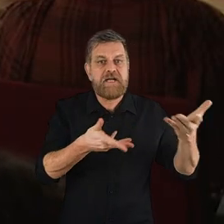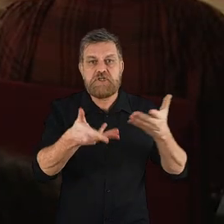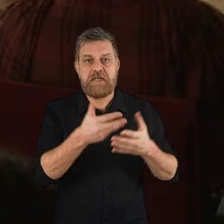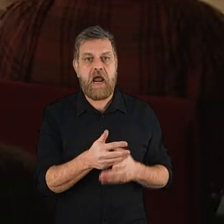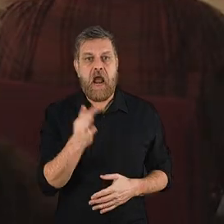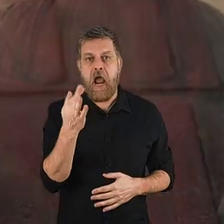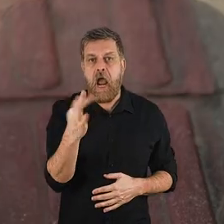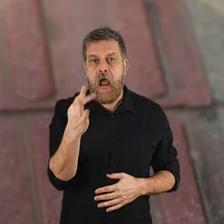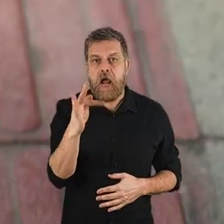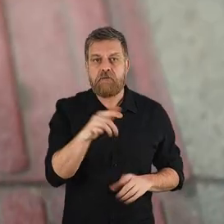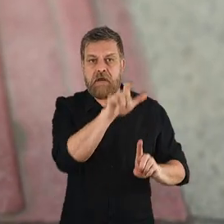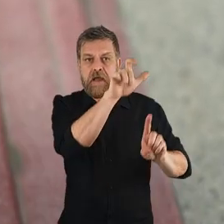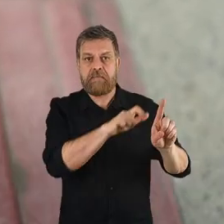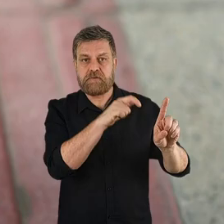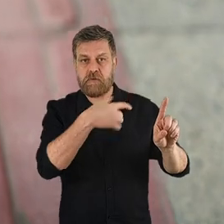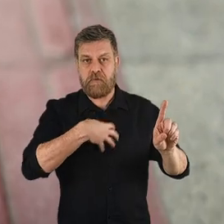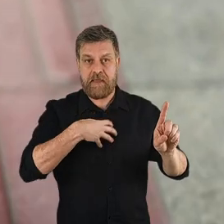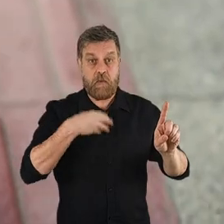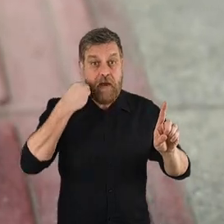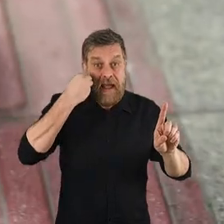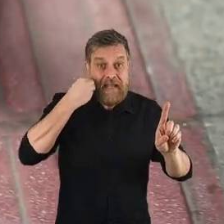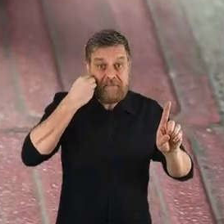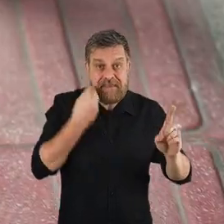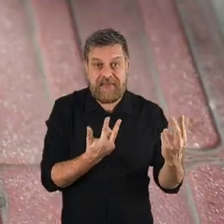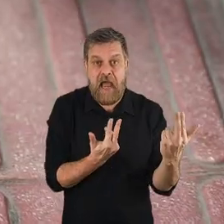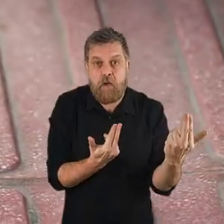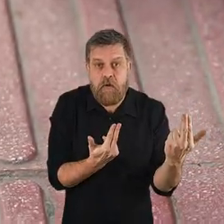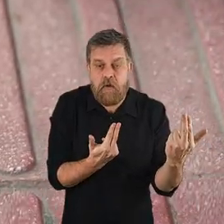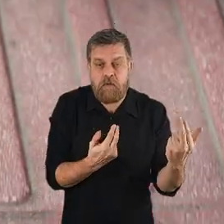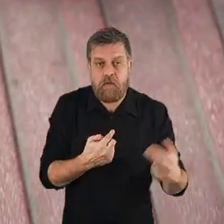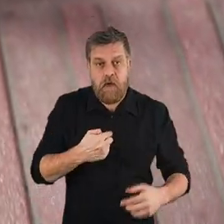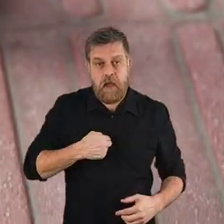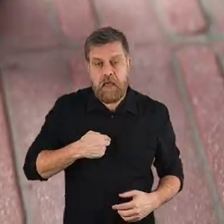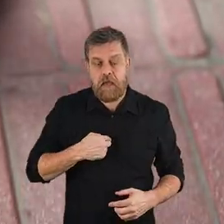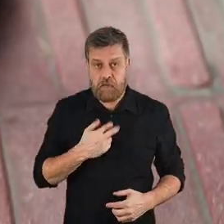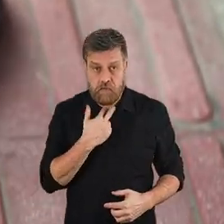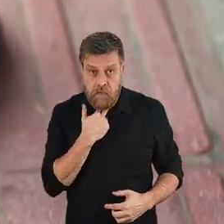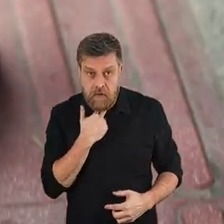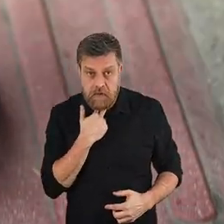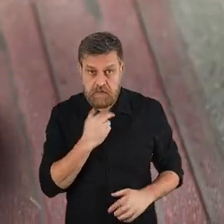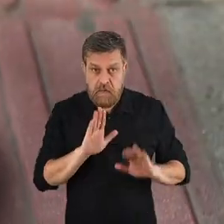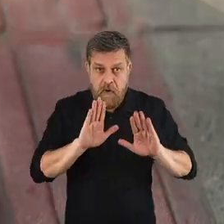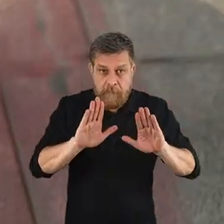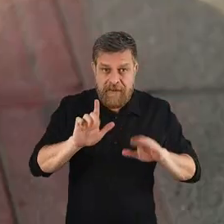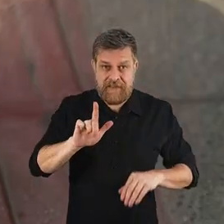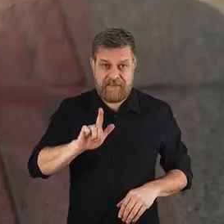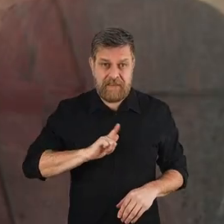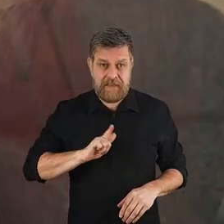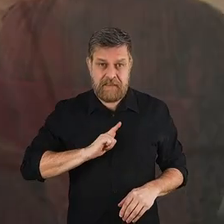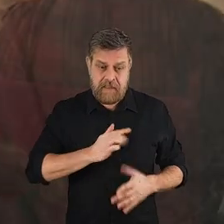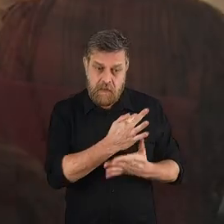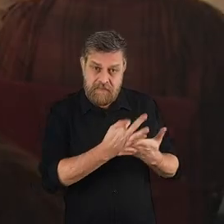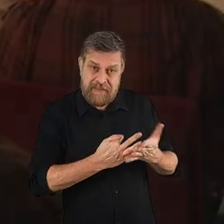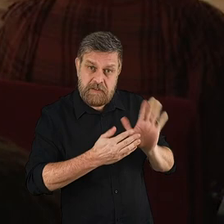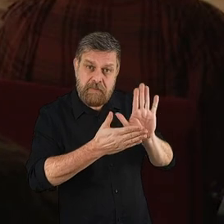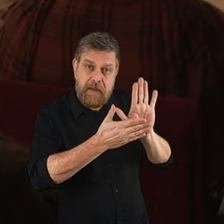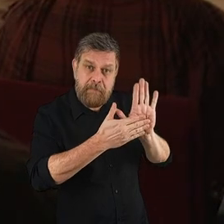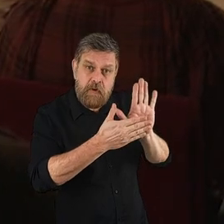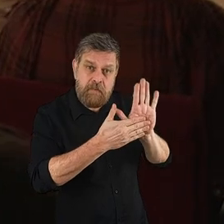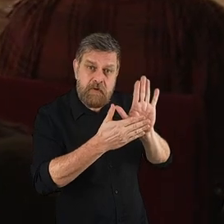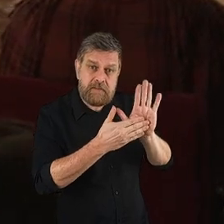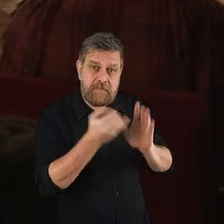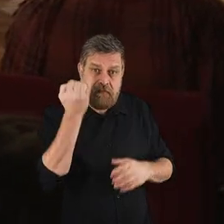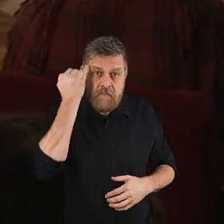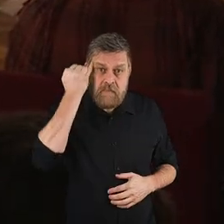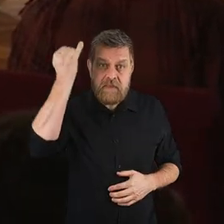no sentido que eu não posso vivê-la, né? Não posso vivê-la, mas a Hannah Arendt vai propor a ideia de cultivo